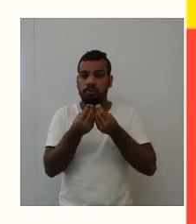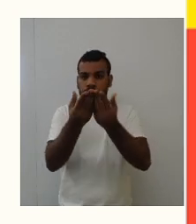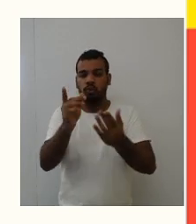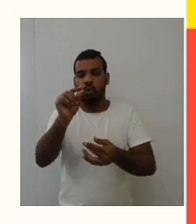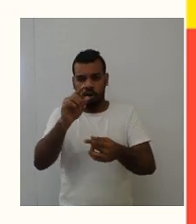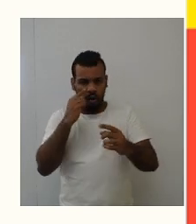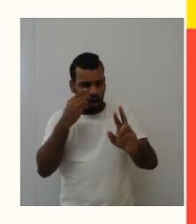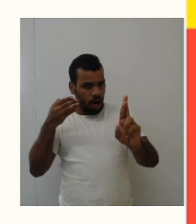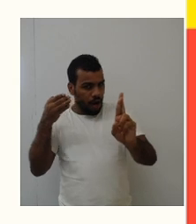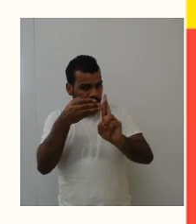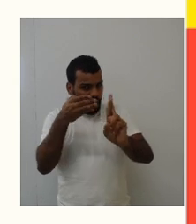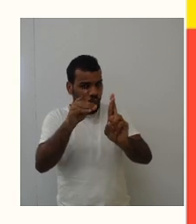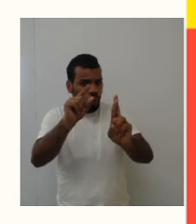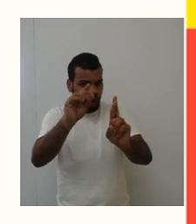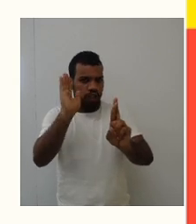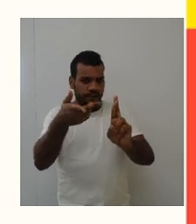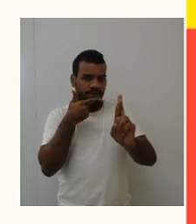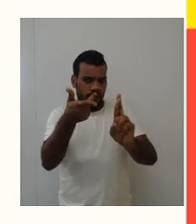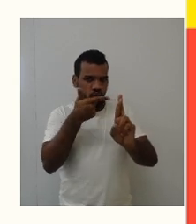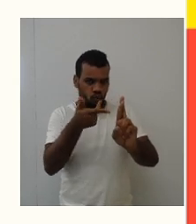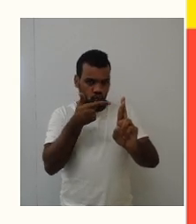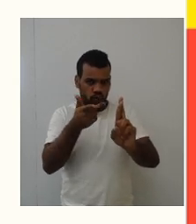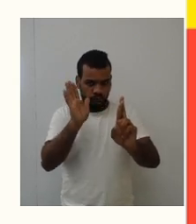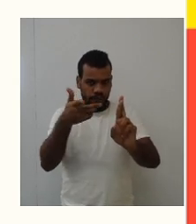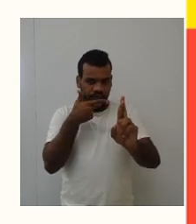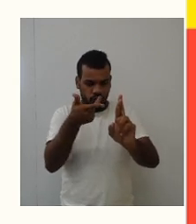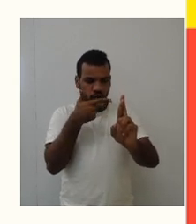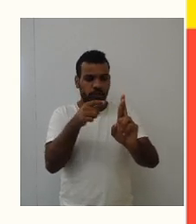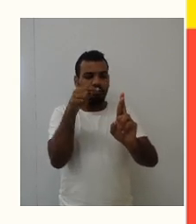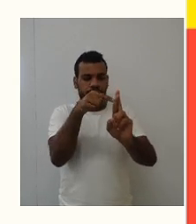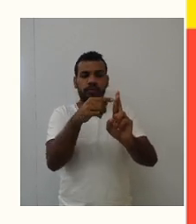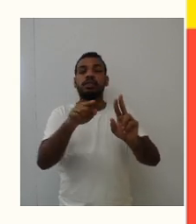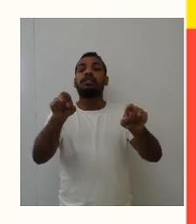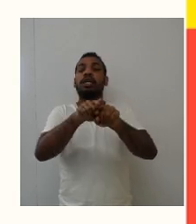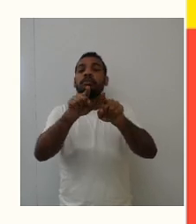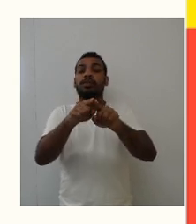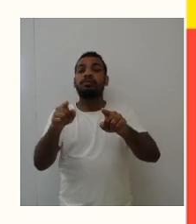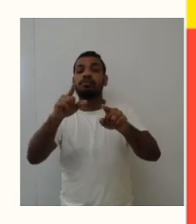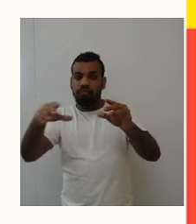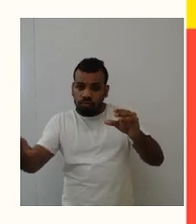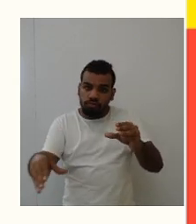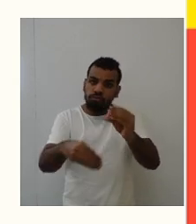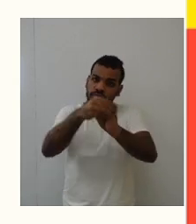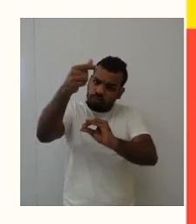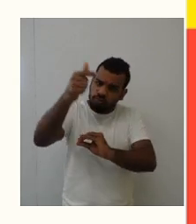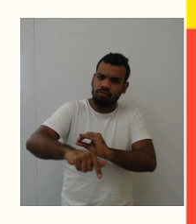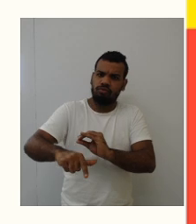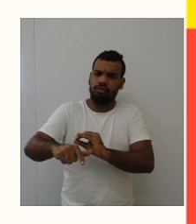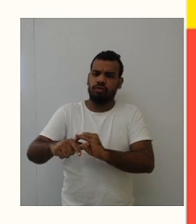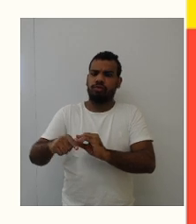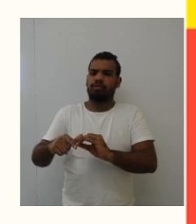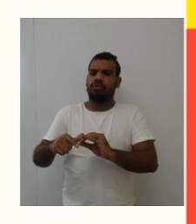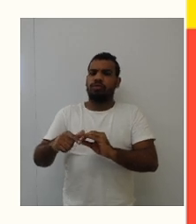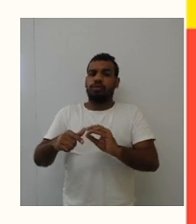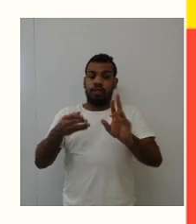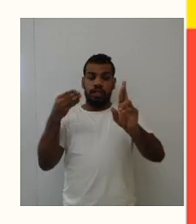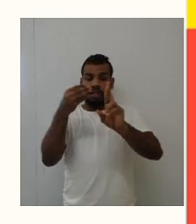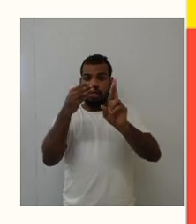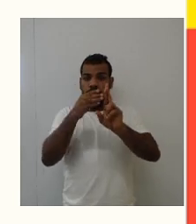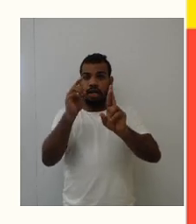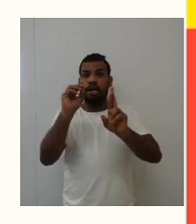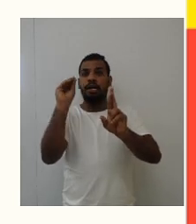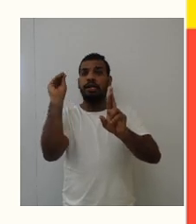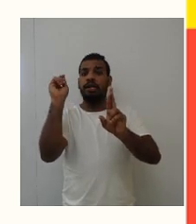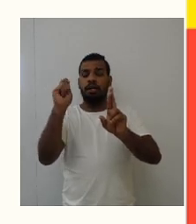a referenciação, como eu já falei, né? E a reinteração. A referenciação se refere